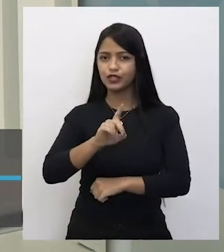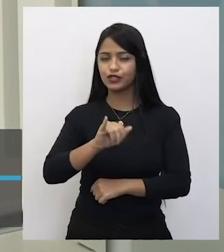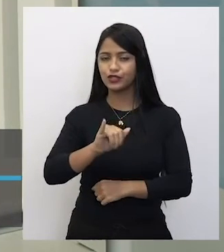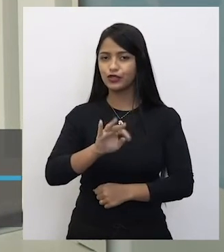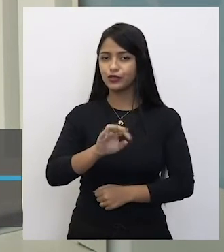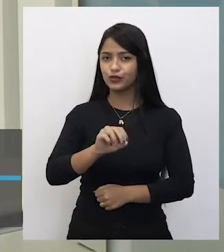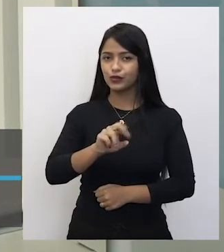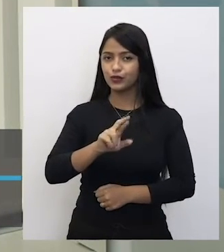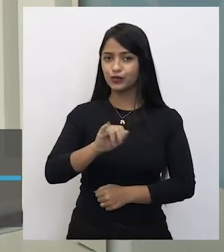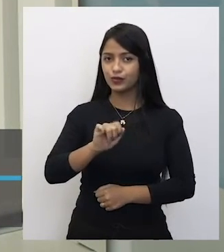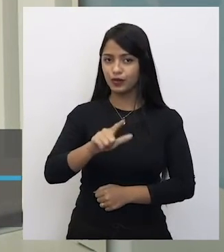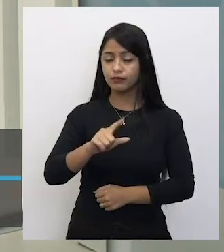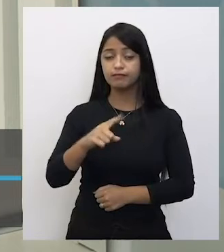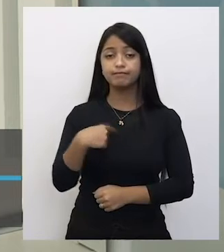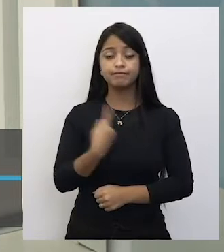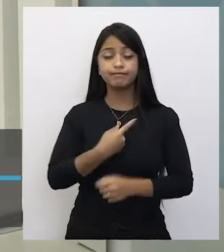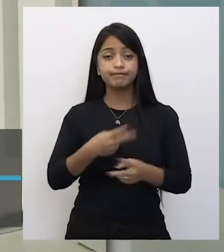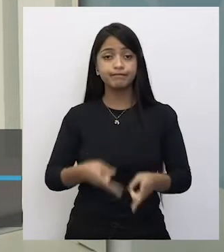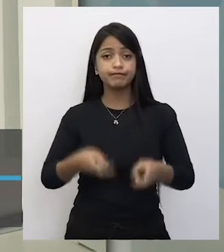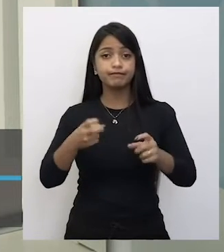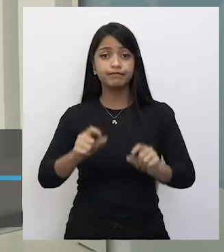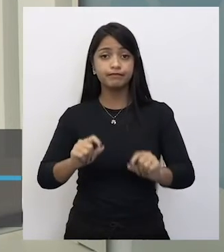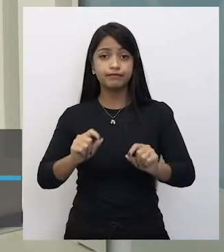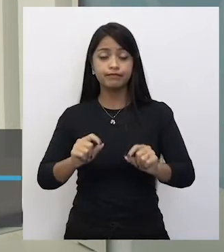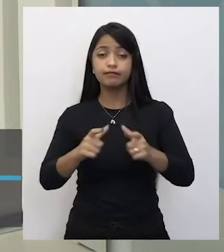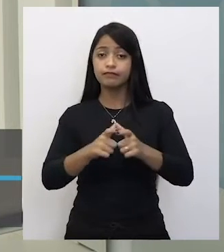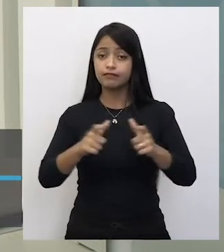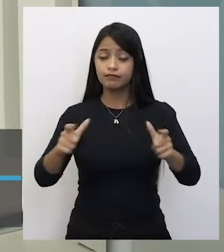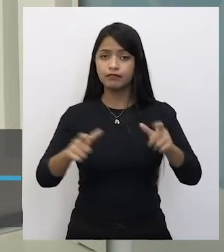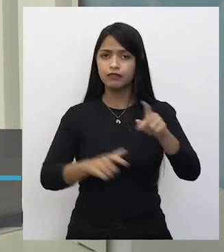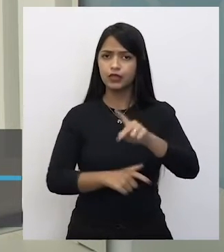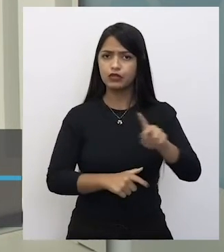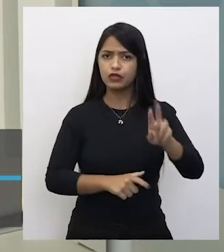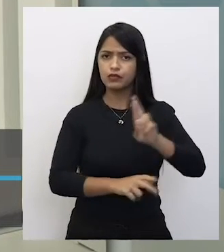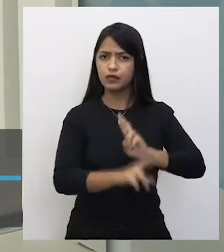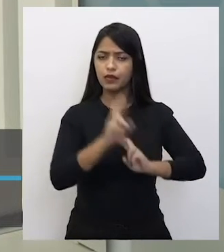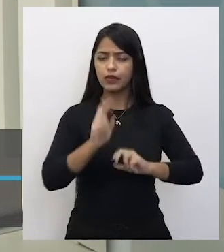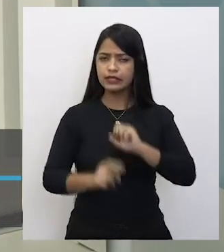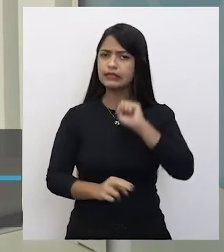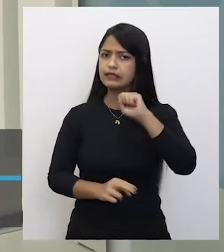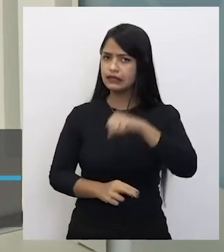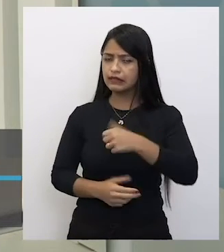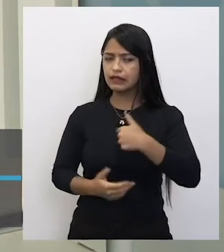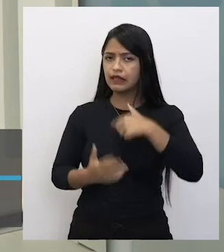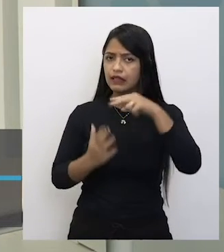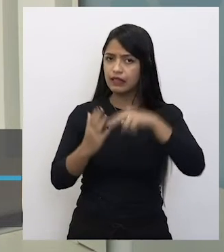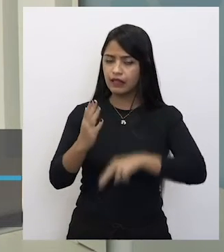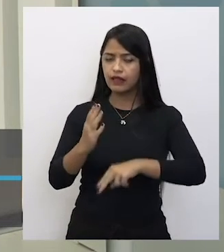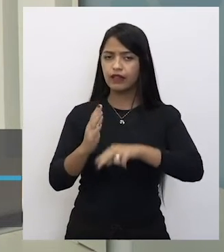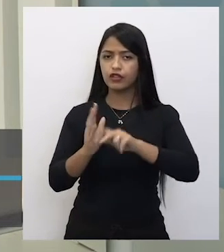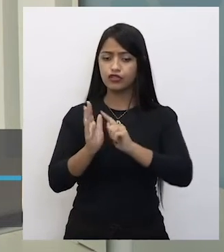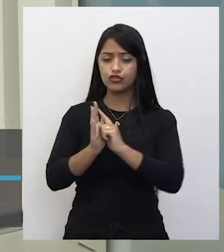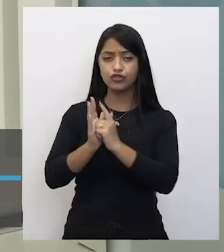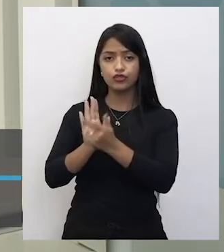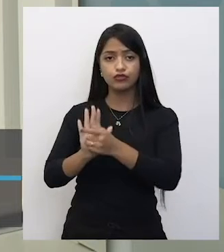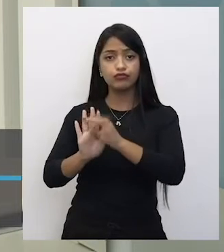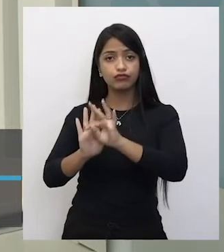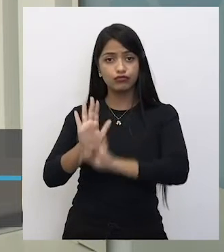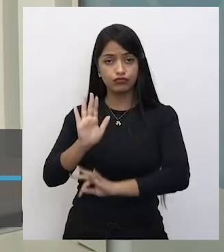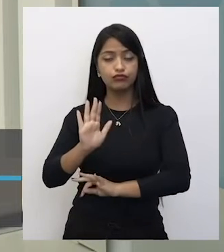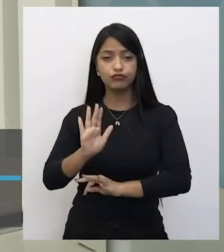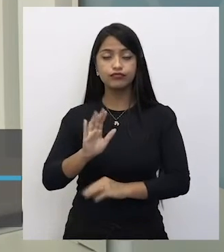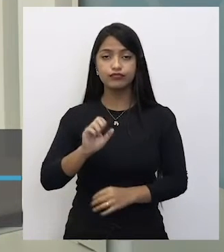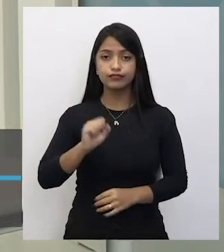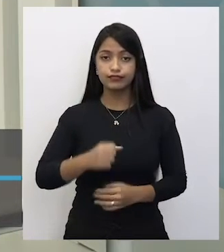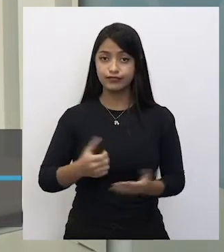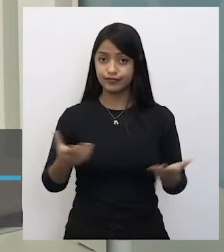percebe que mais nas respostas dos professores, eles colocam sim, que leem o gênero textual aí, o editorial. Então,